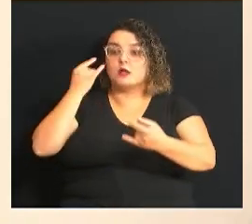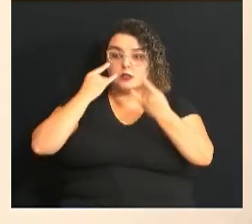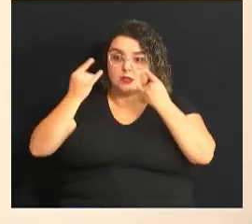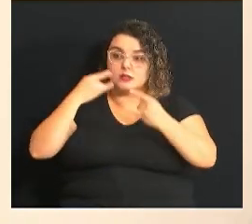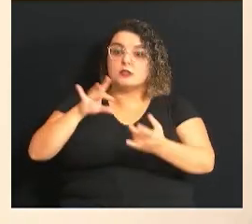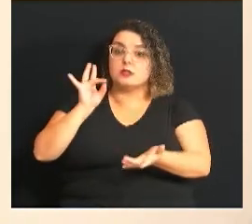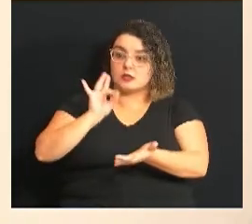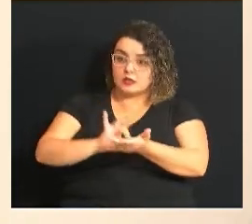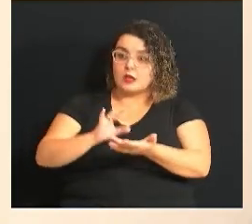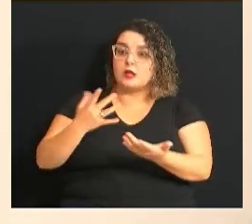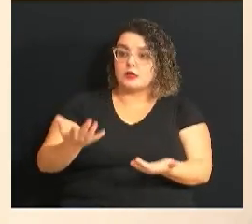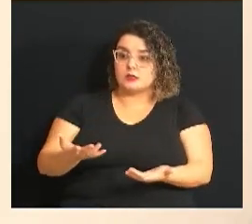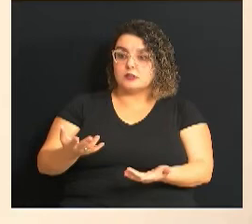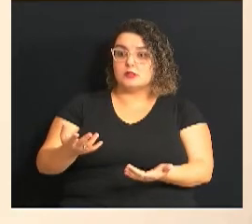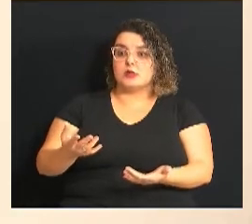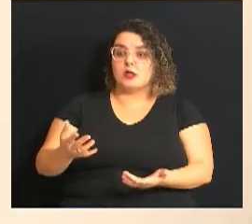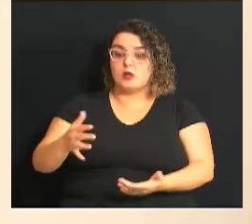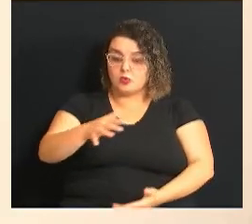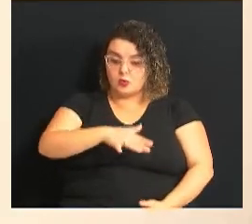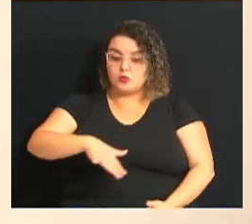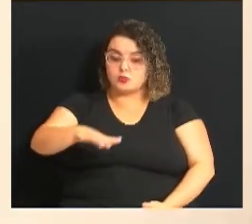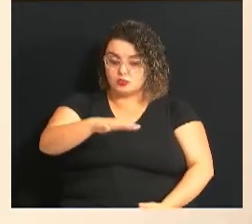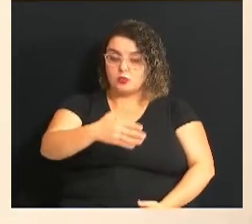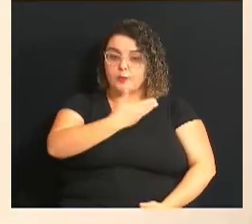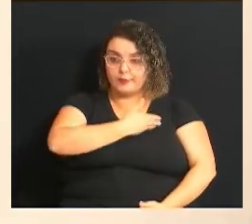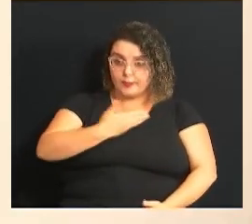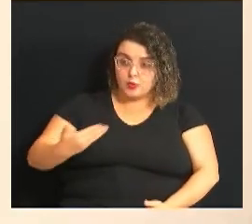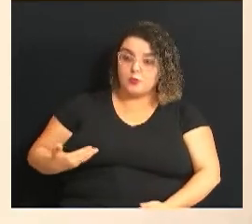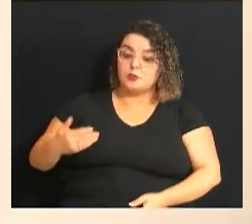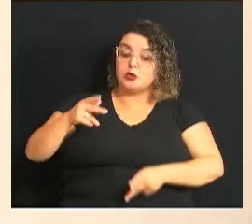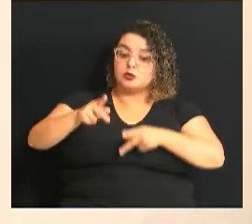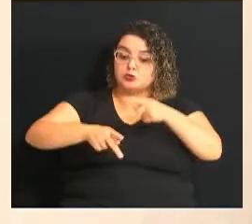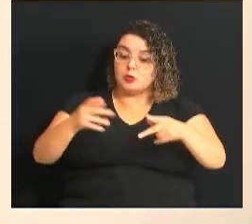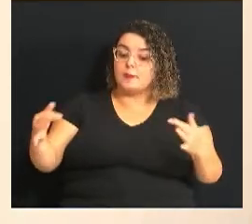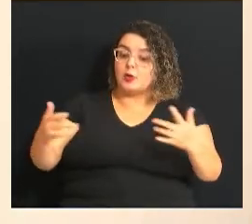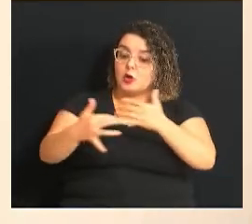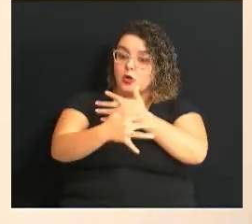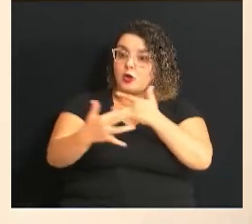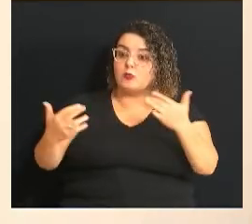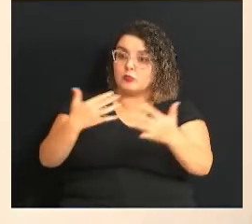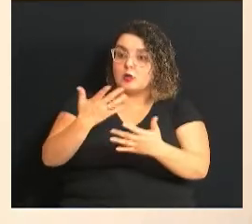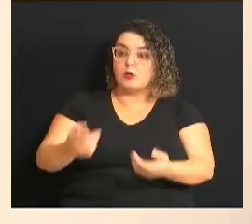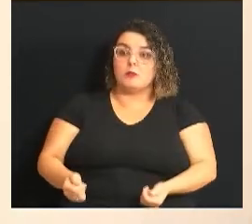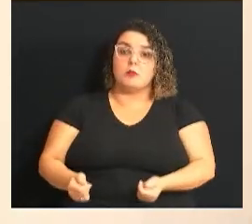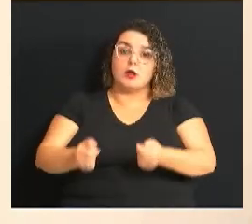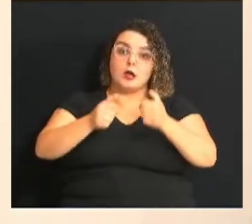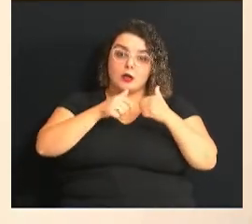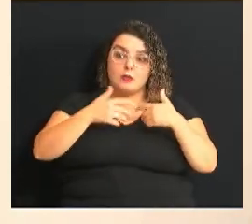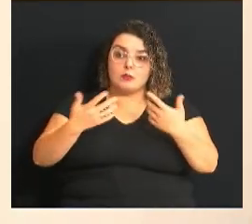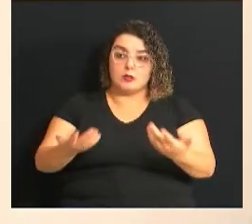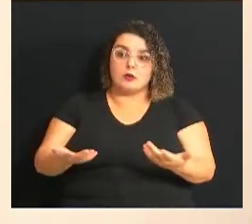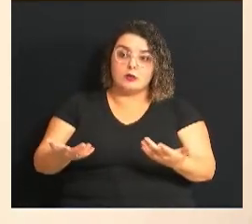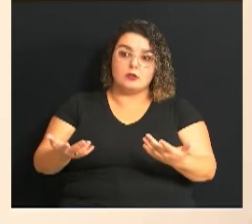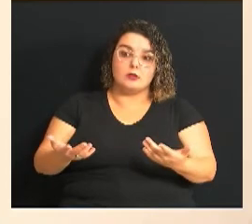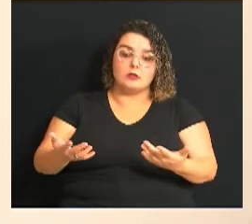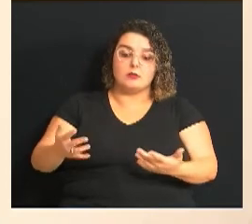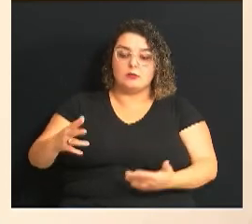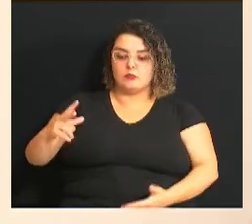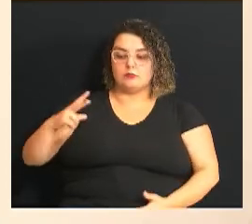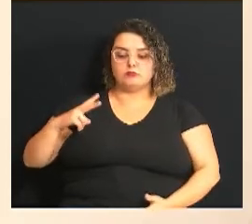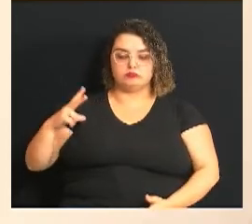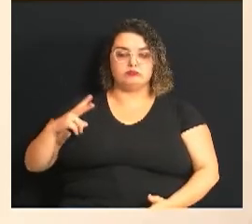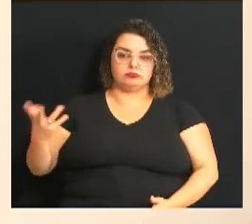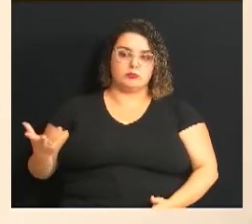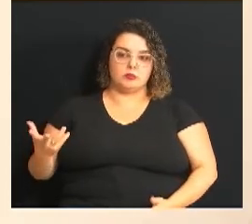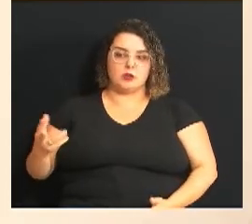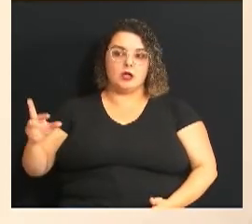se é utilizar uma área pública, uma área do povo, para beneficiar aí uma entidade privada religiosa. Então, é